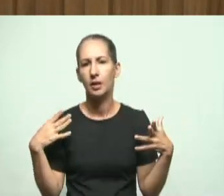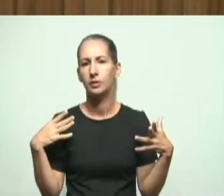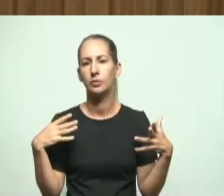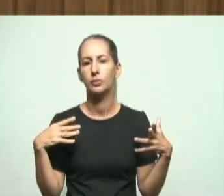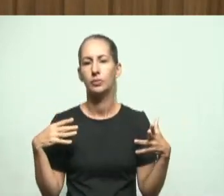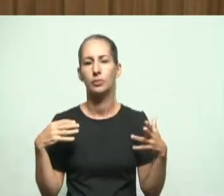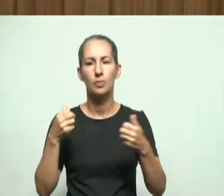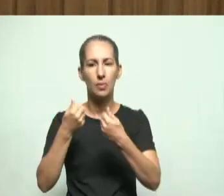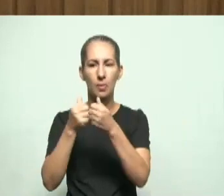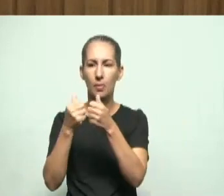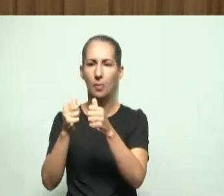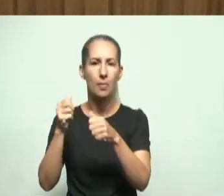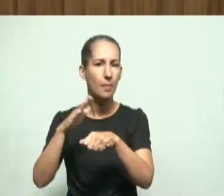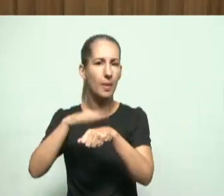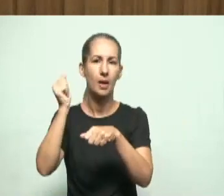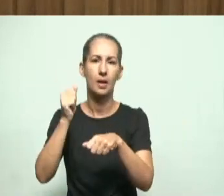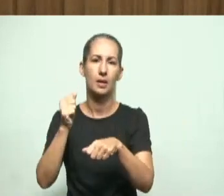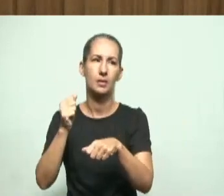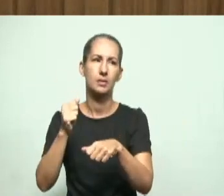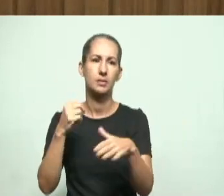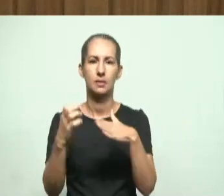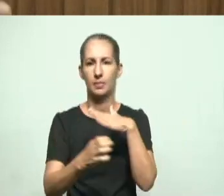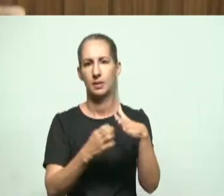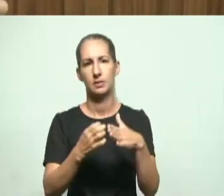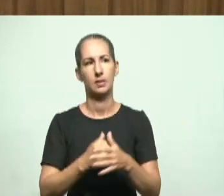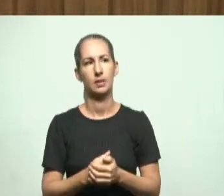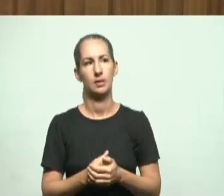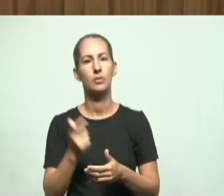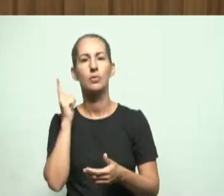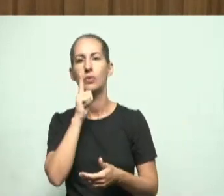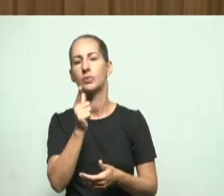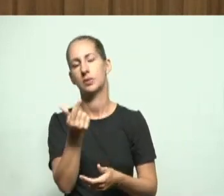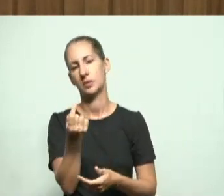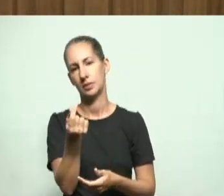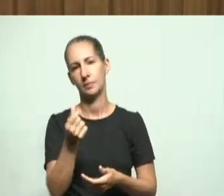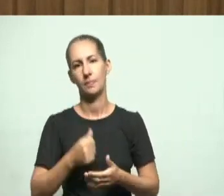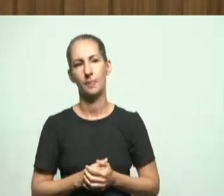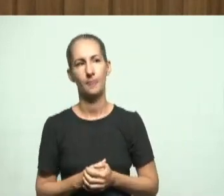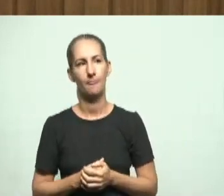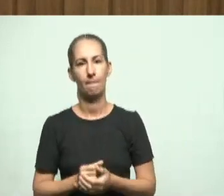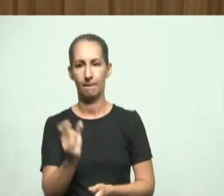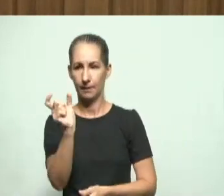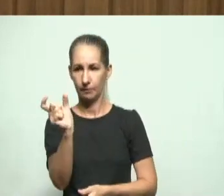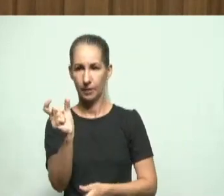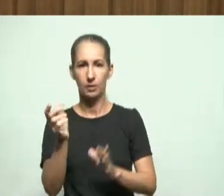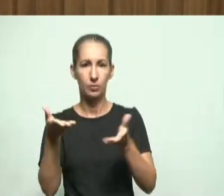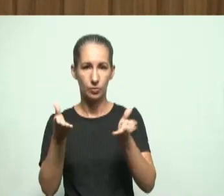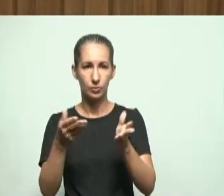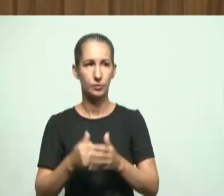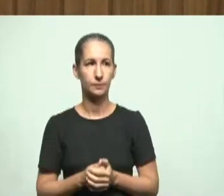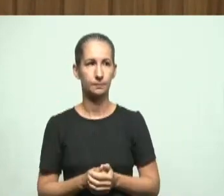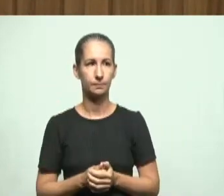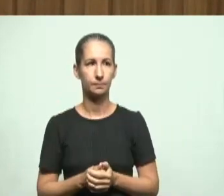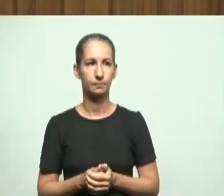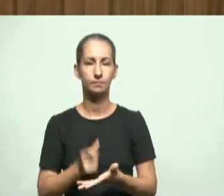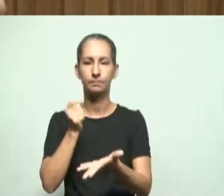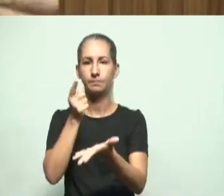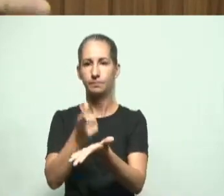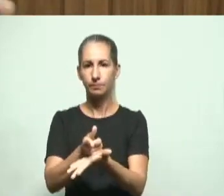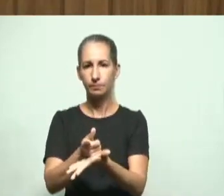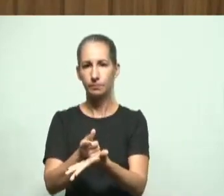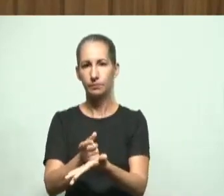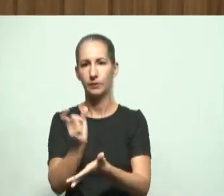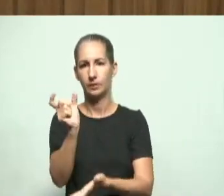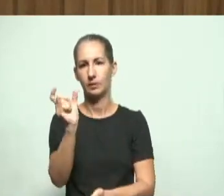ele rodar, mais ele vai ganhar o empresário vai ganhar a parte dele. O Vale Transporte hoje é o maior financiador da